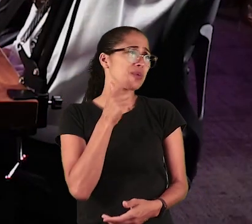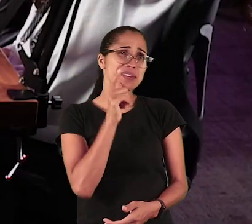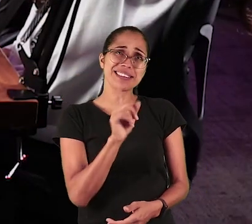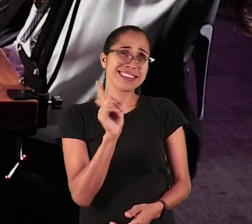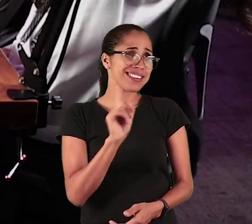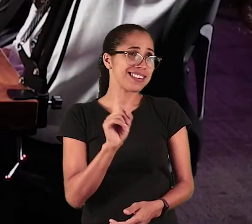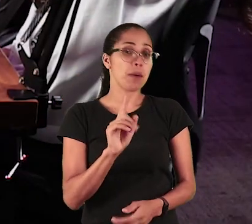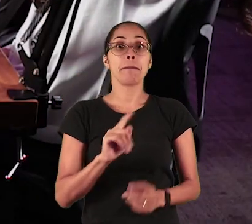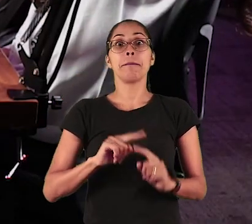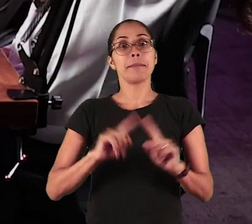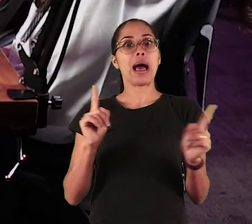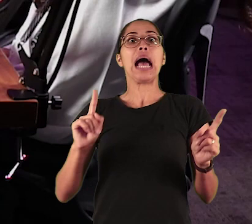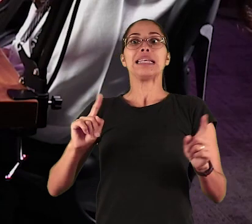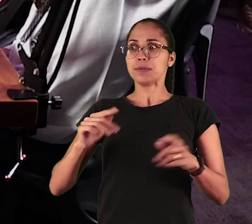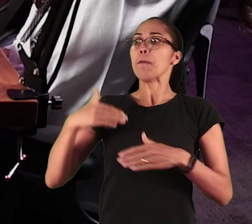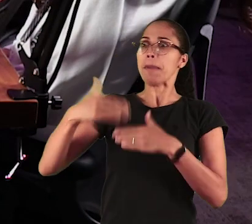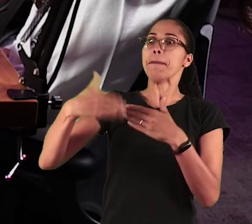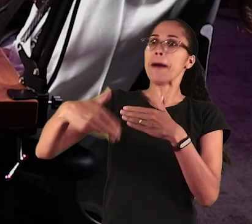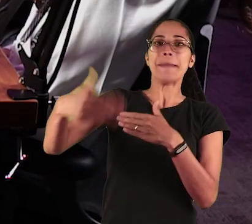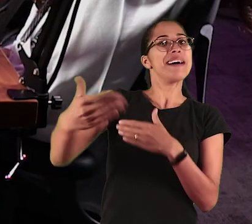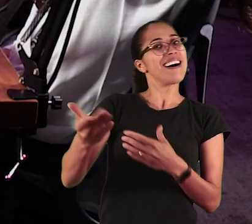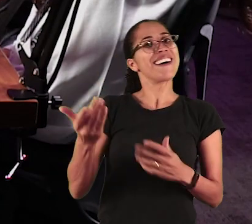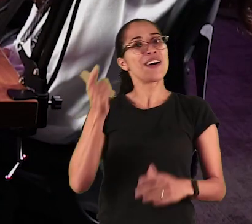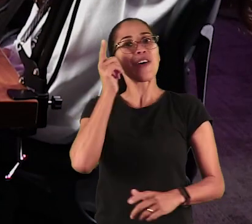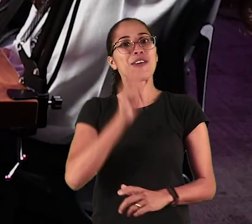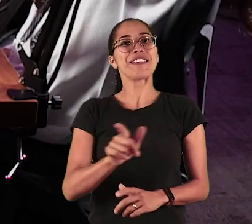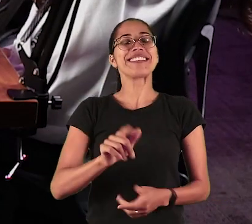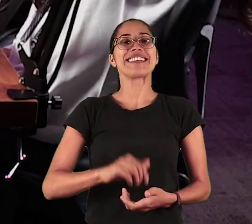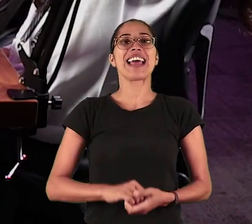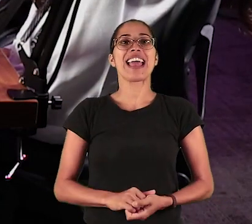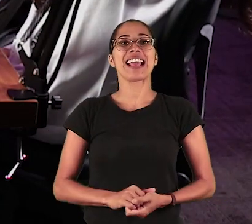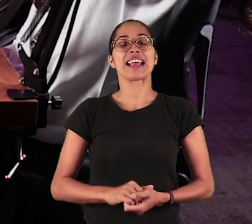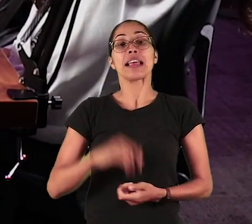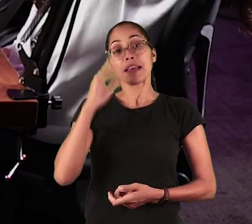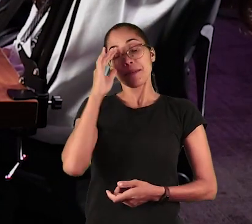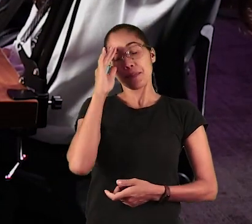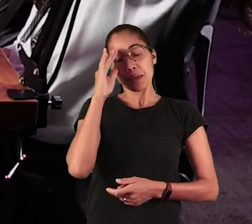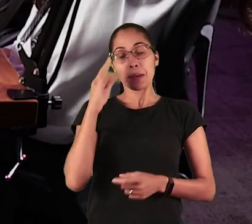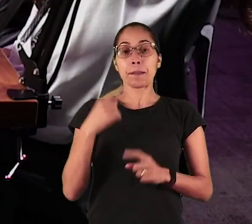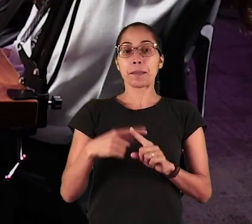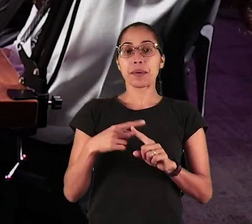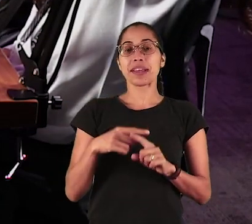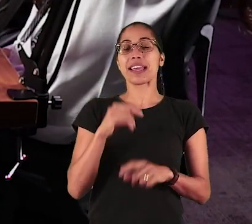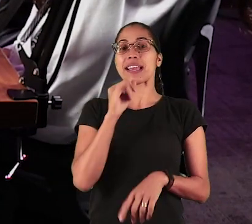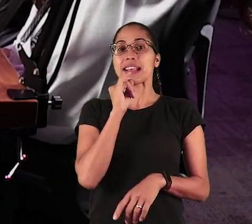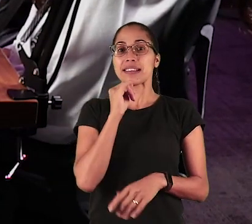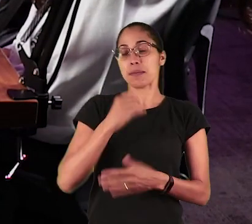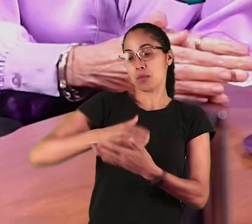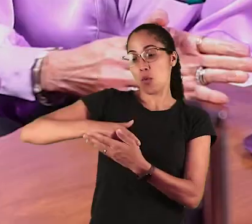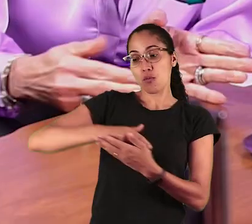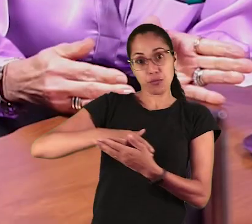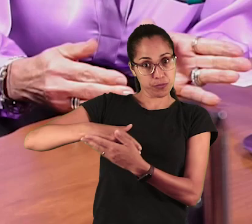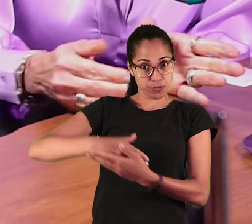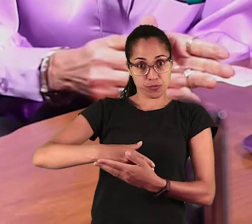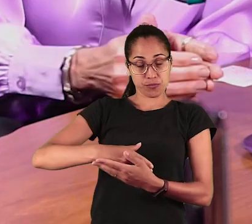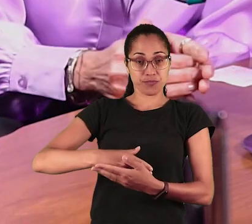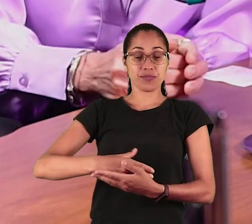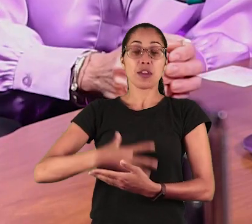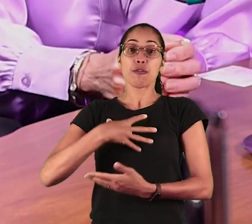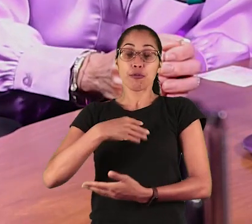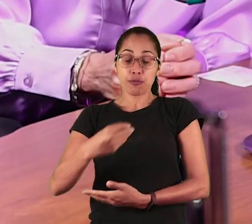que é verdade é um delaine de desacelete desacelerar e não é na verdade ela pode ser na verdade um catalisadores